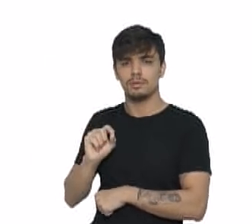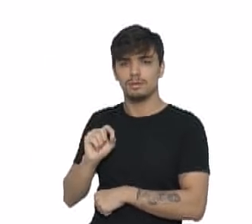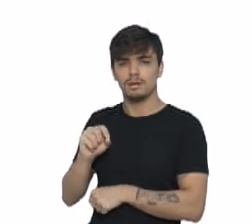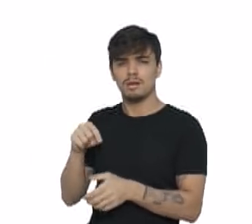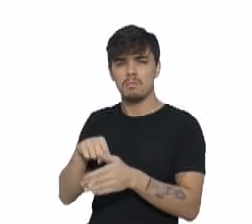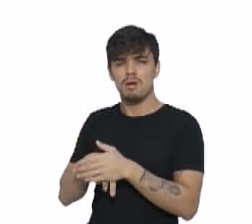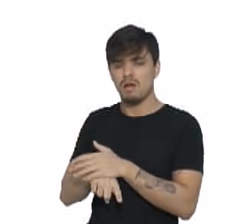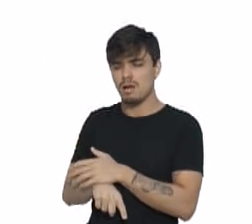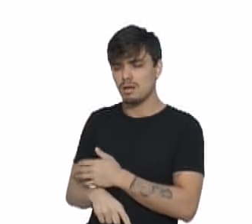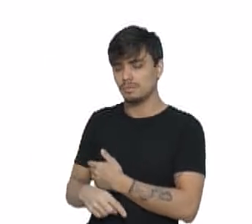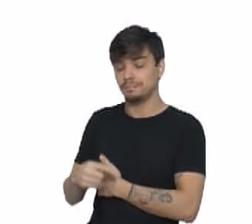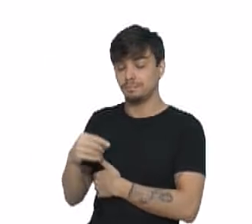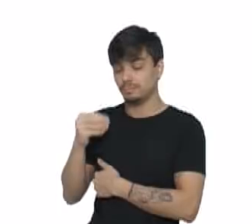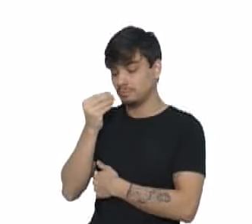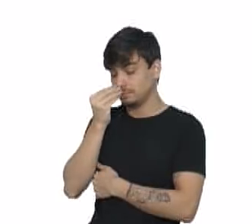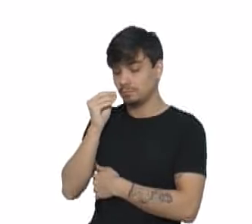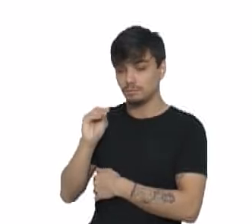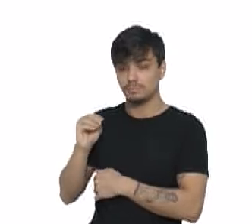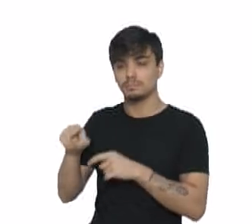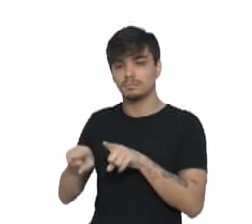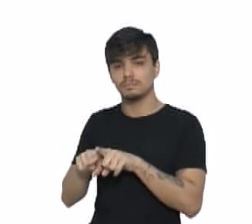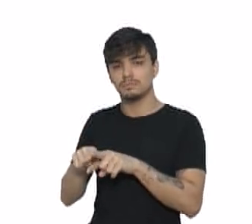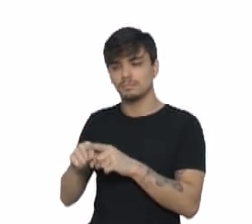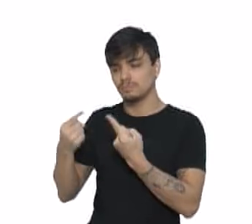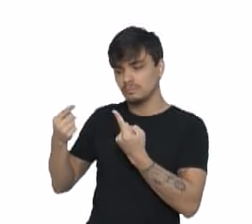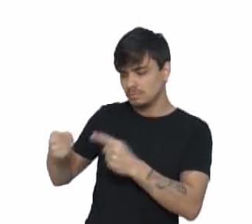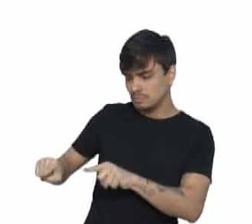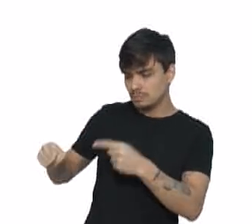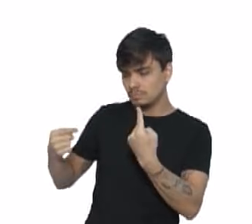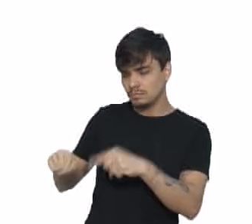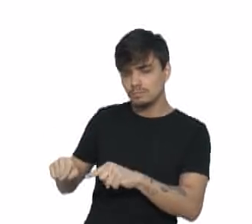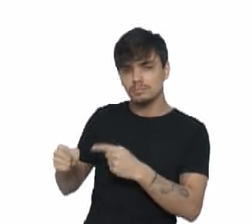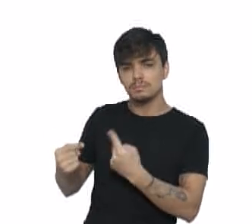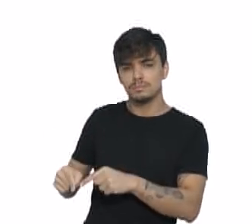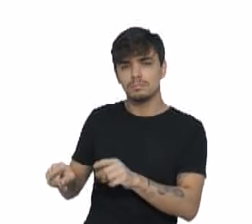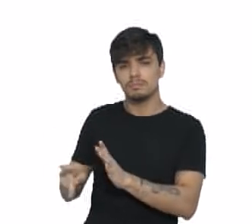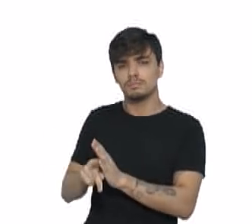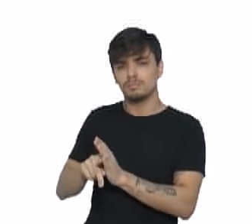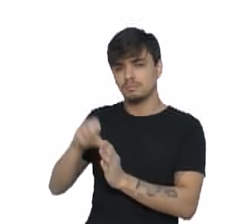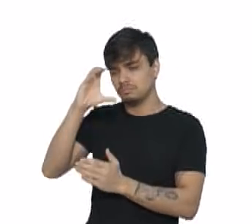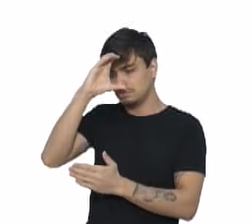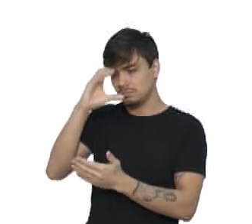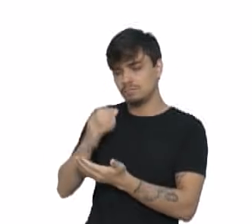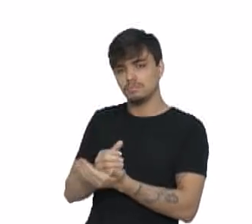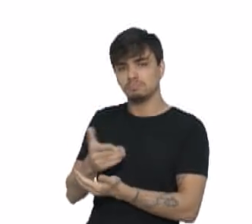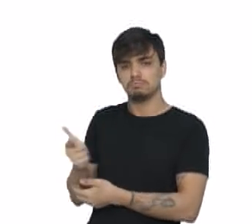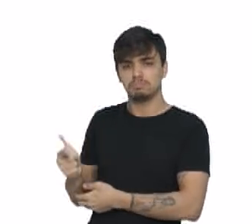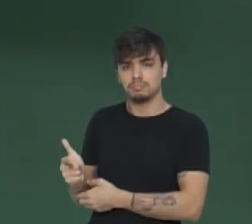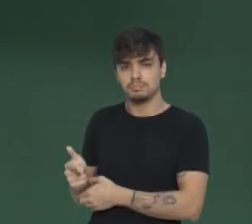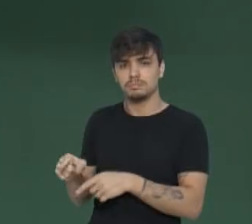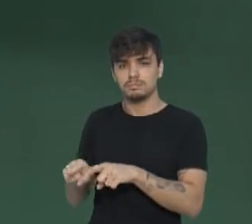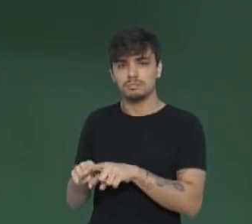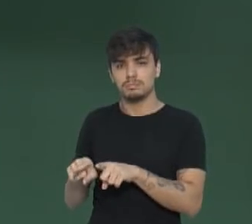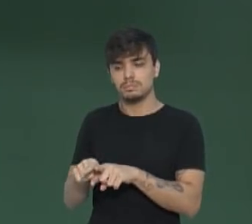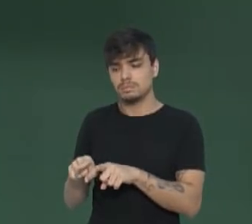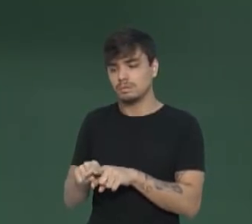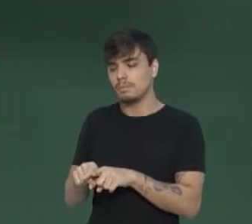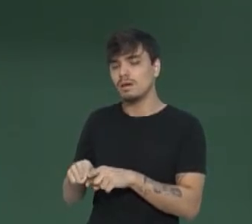profundo desprezo por si, a tortura da falta da autoconfiança e a desgraça dos